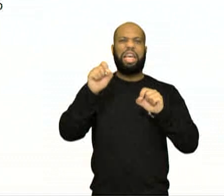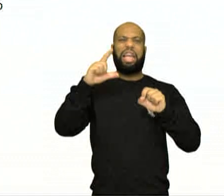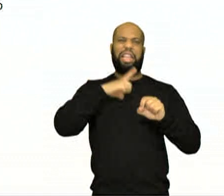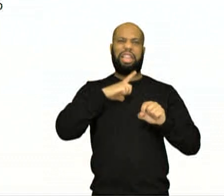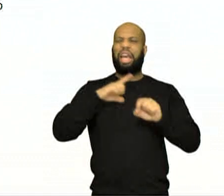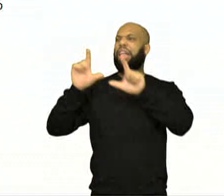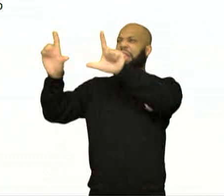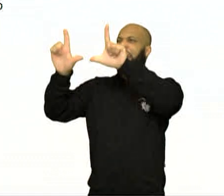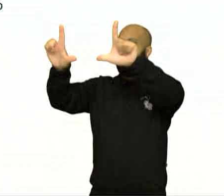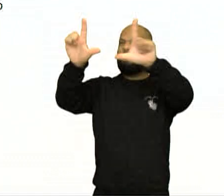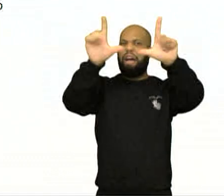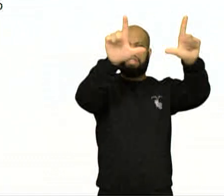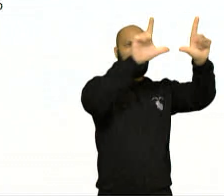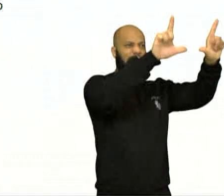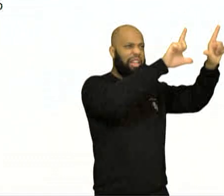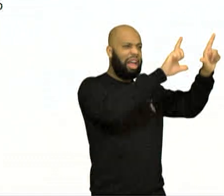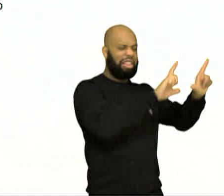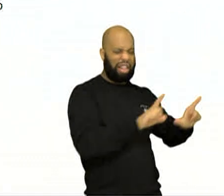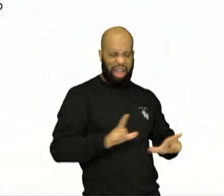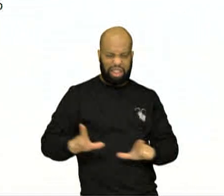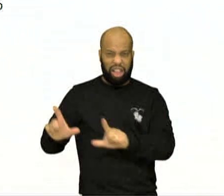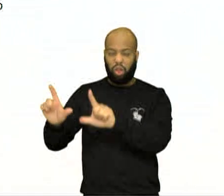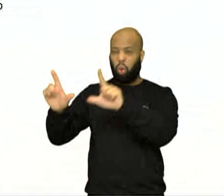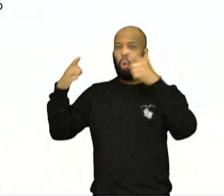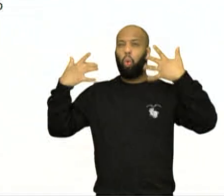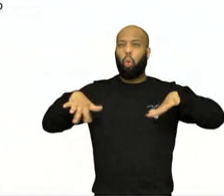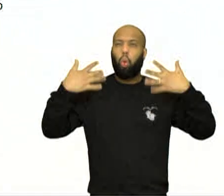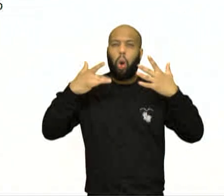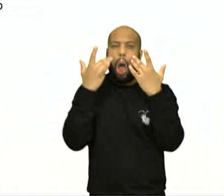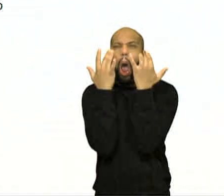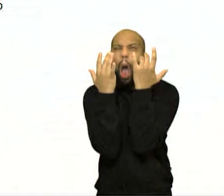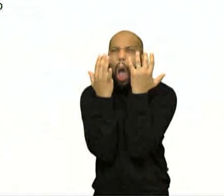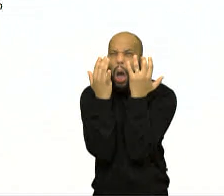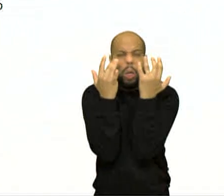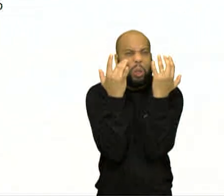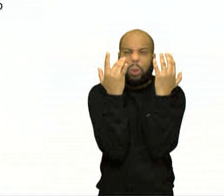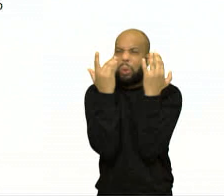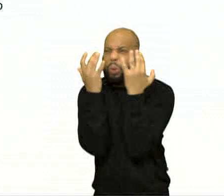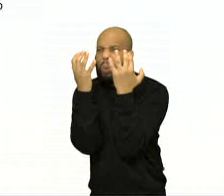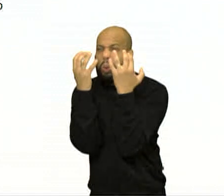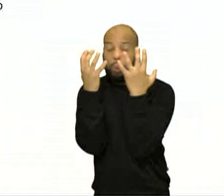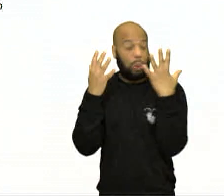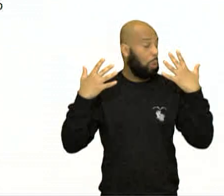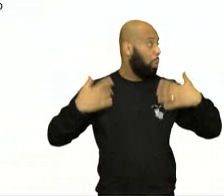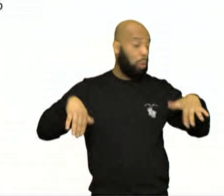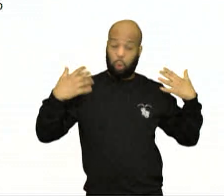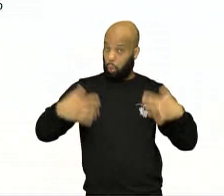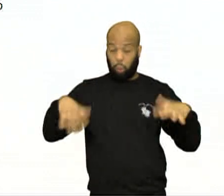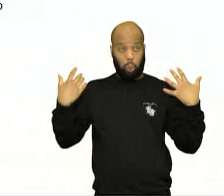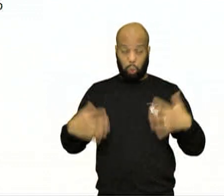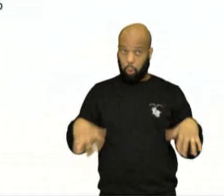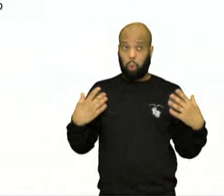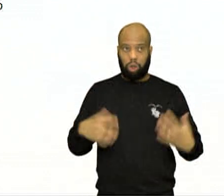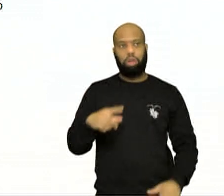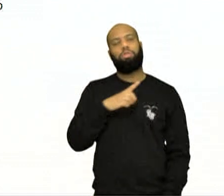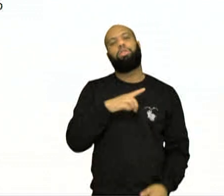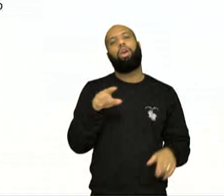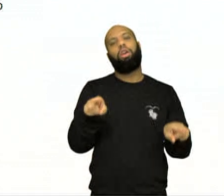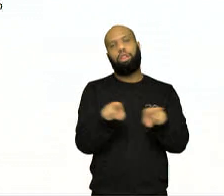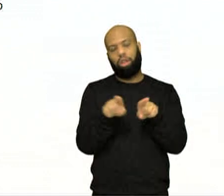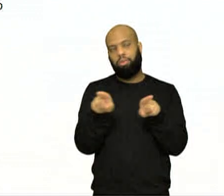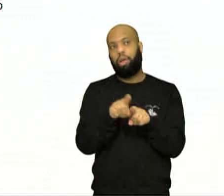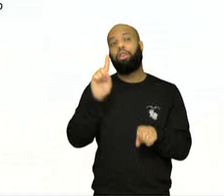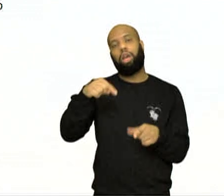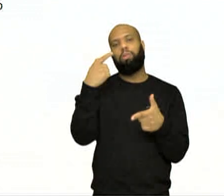visual. Então, se eu tenho uma grande concentração de pessoas, uma grande concentração de atividades, eu vou ter uma